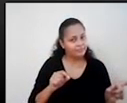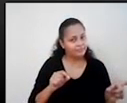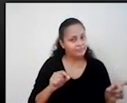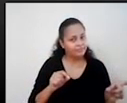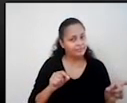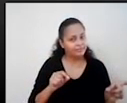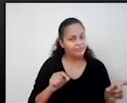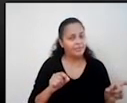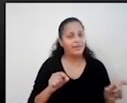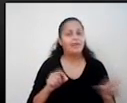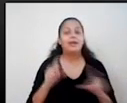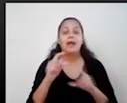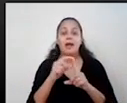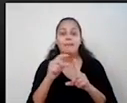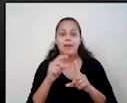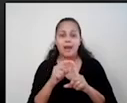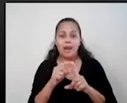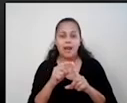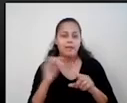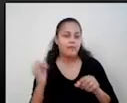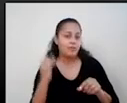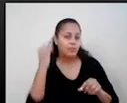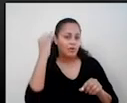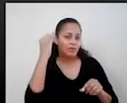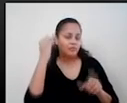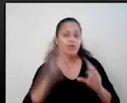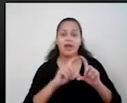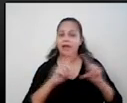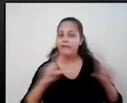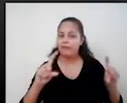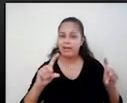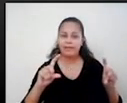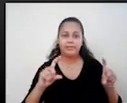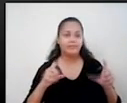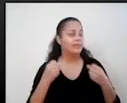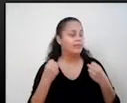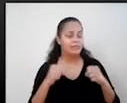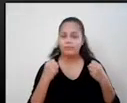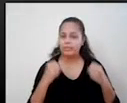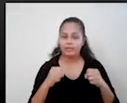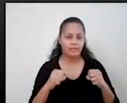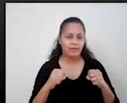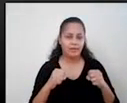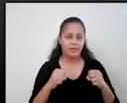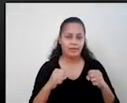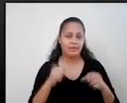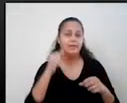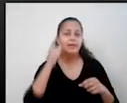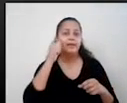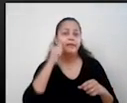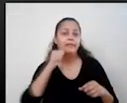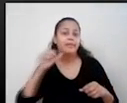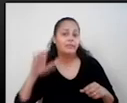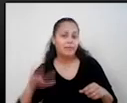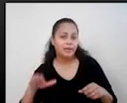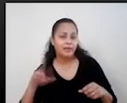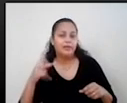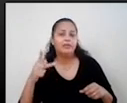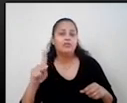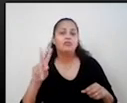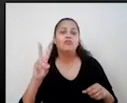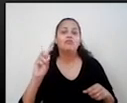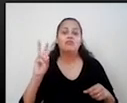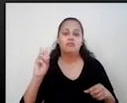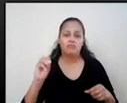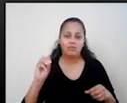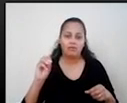Então, nota que esse aqui é o termo fundamental. Observem que essa frase não precisaria da menina e sua avó. As meninas do conto